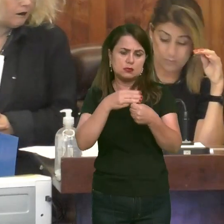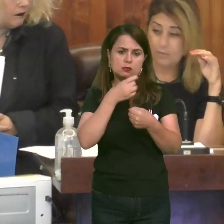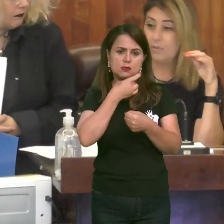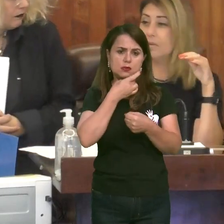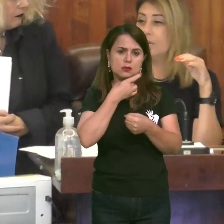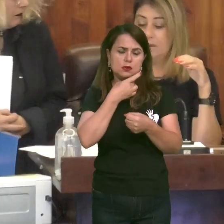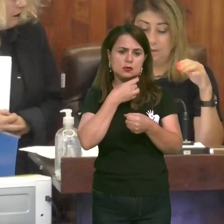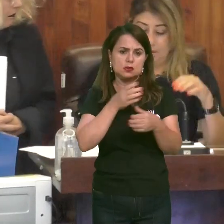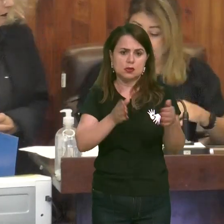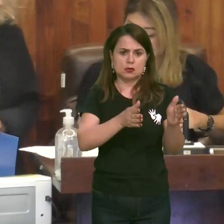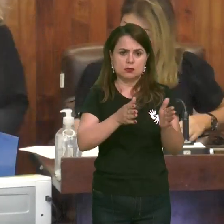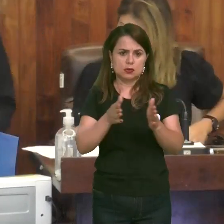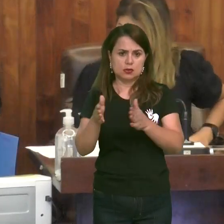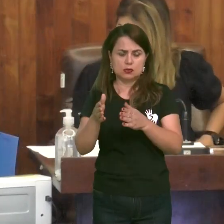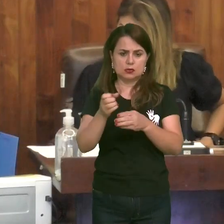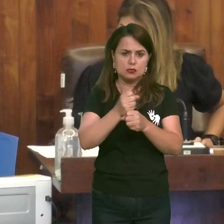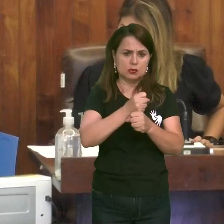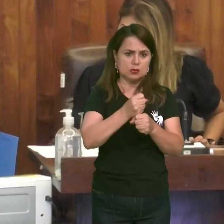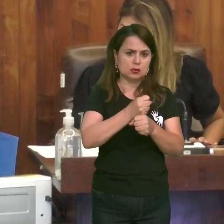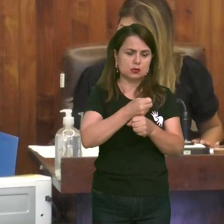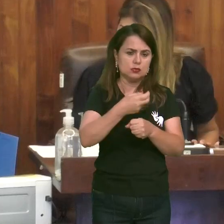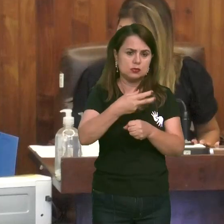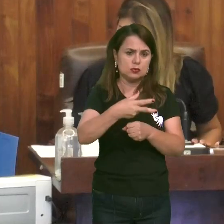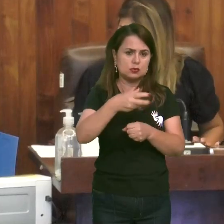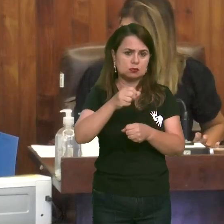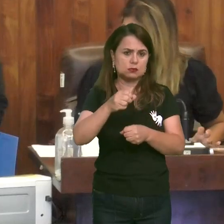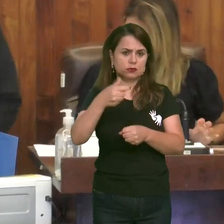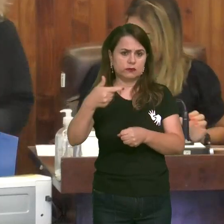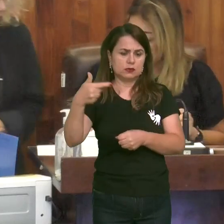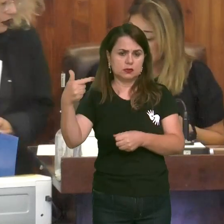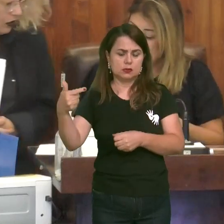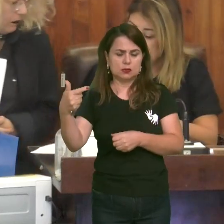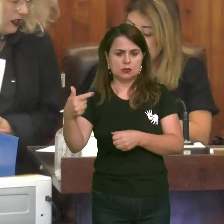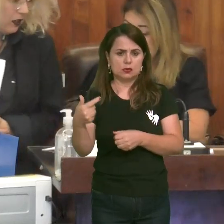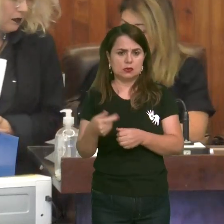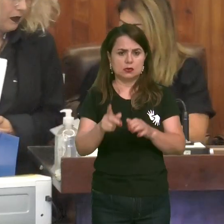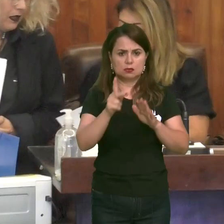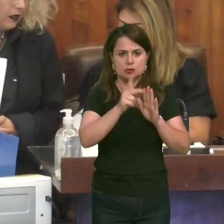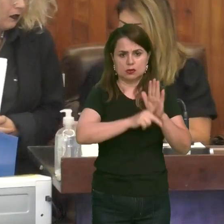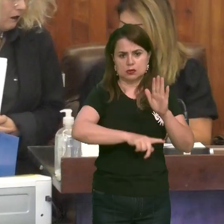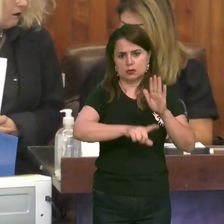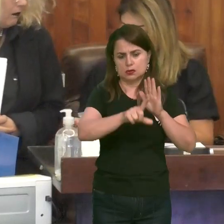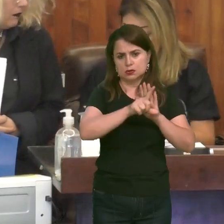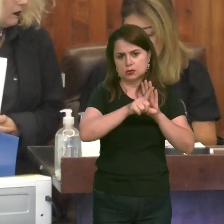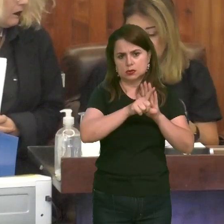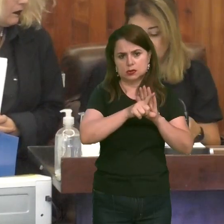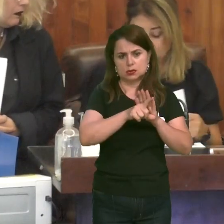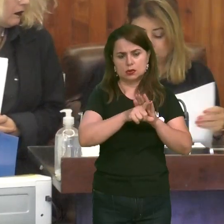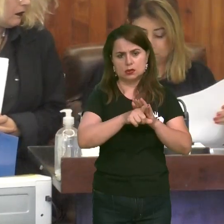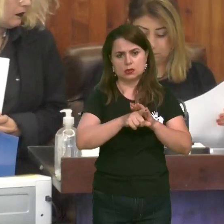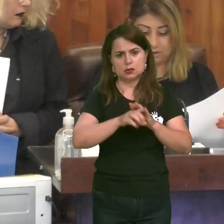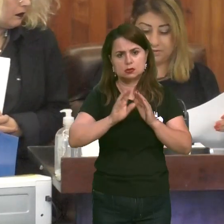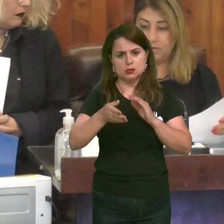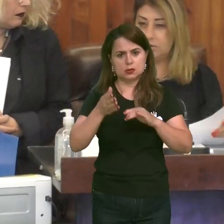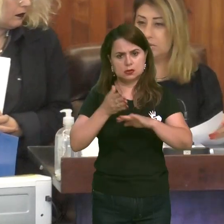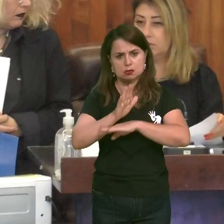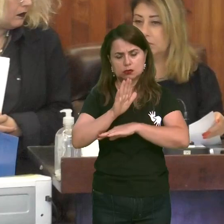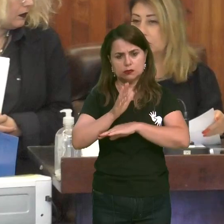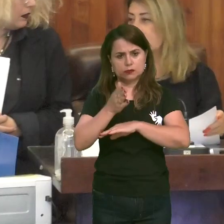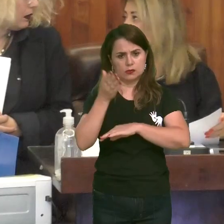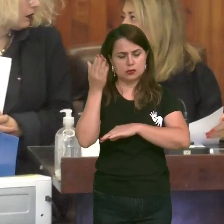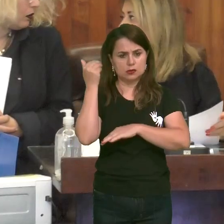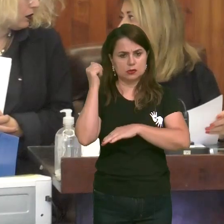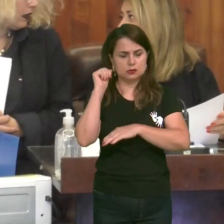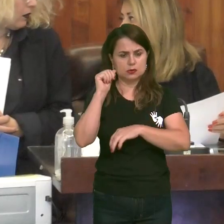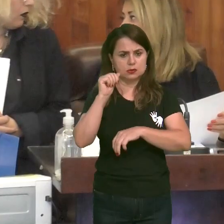2022 decorrentes da emenda número 7 ao projeto de lei 162 2021 aprovado e convertido